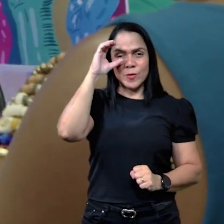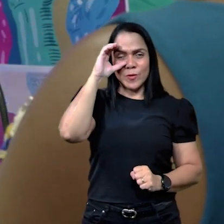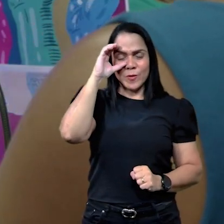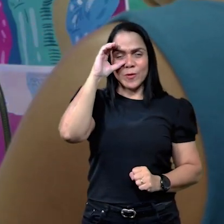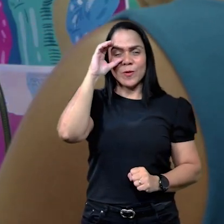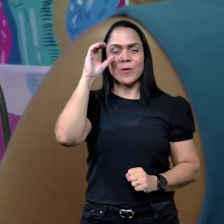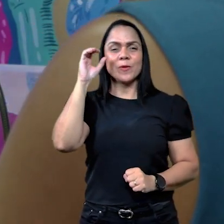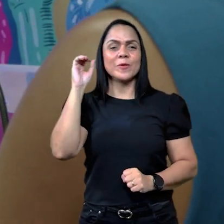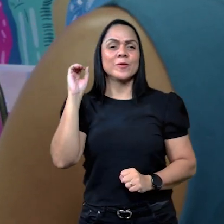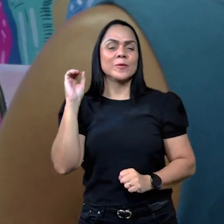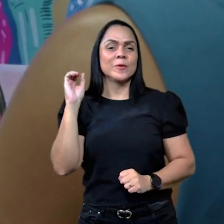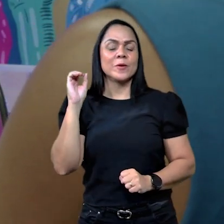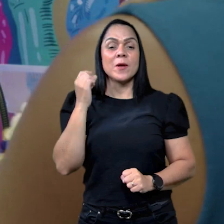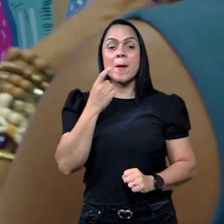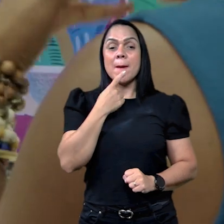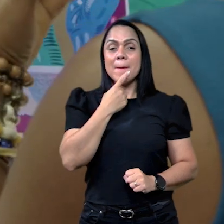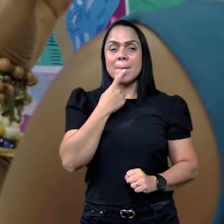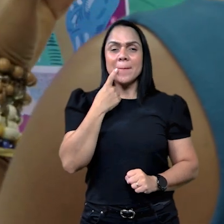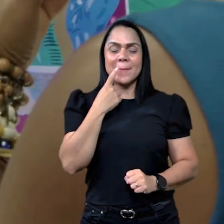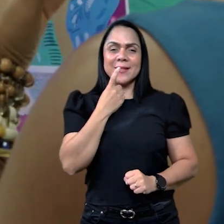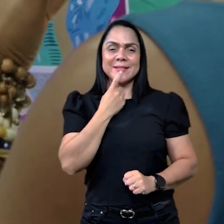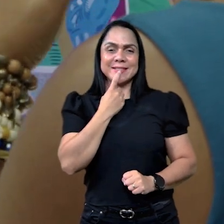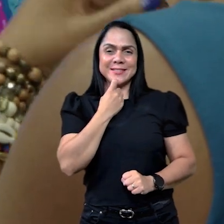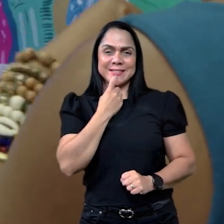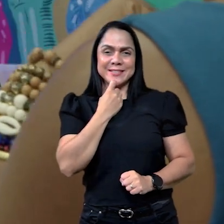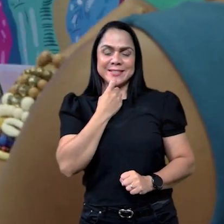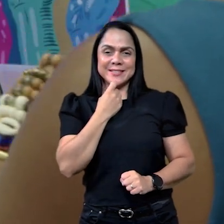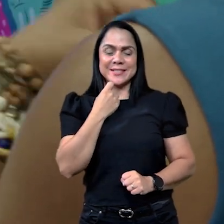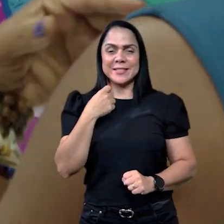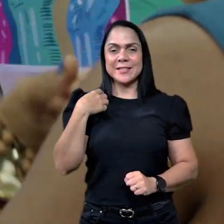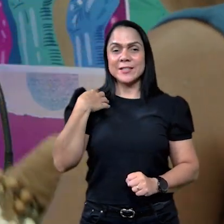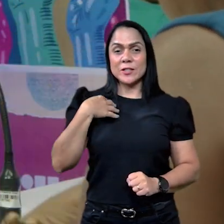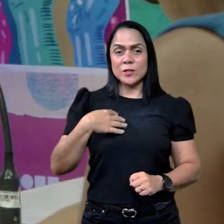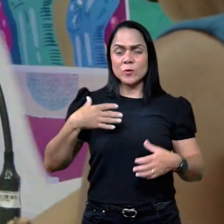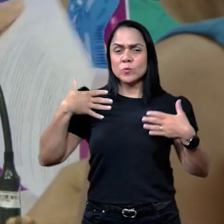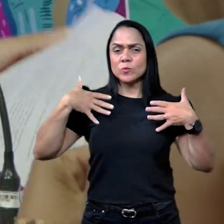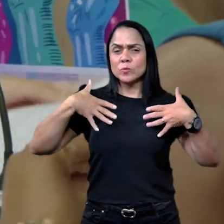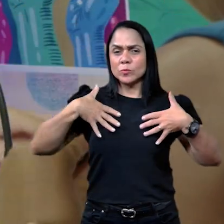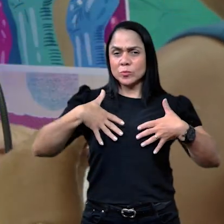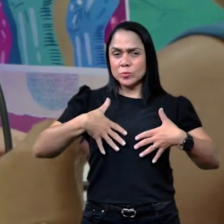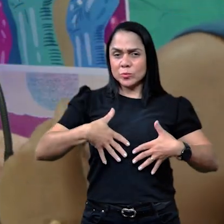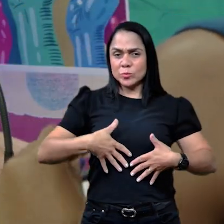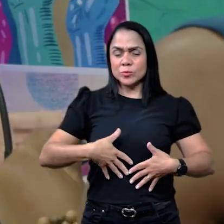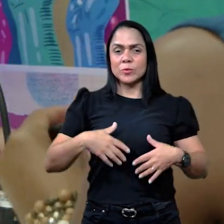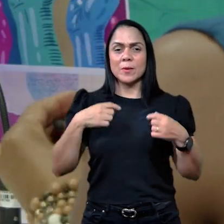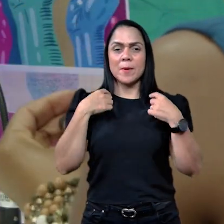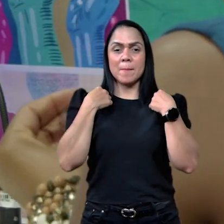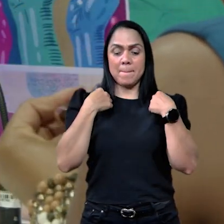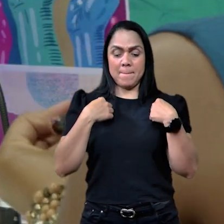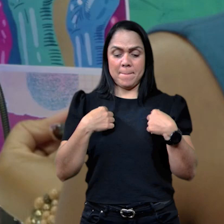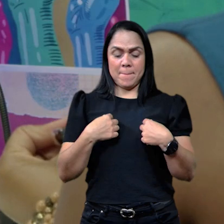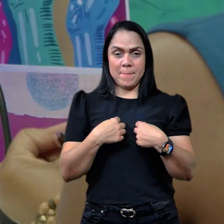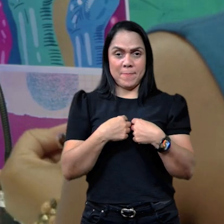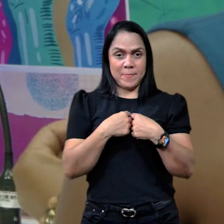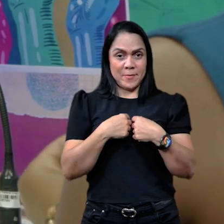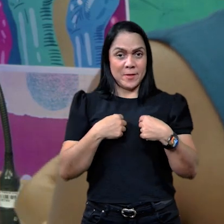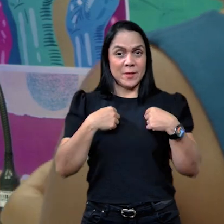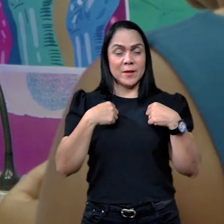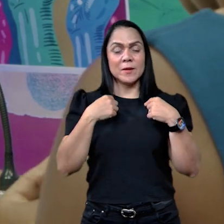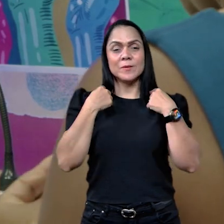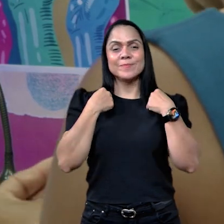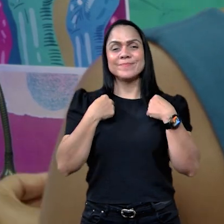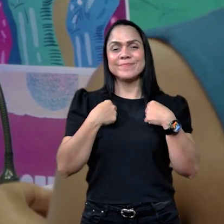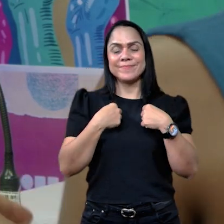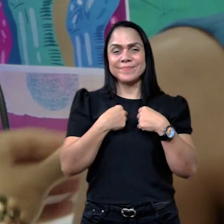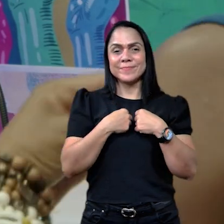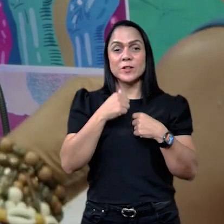umas lentes auxiliares. Tô de batom vermelho e tô com meus fios de contas, que eu sou uma mulher